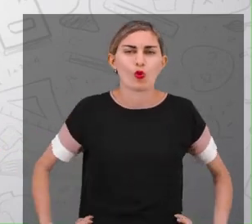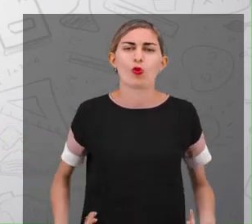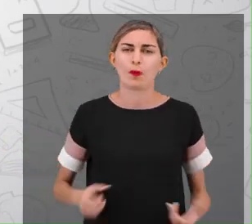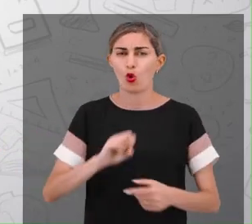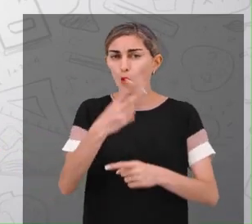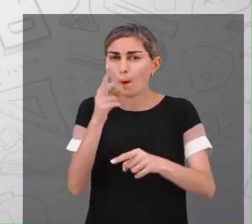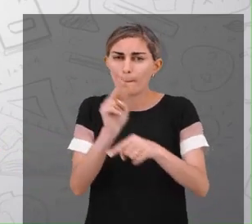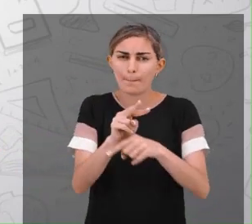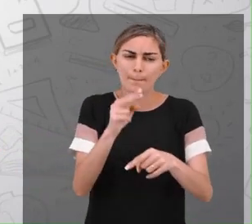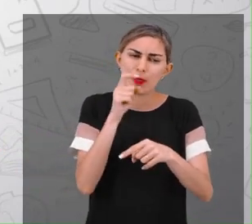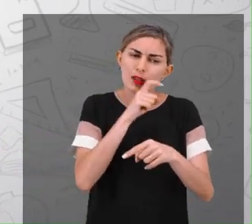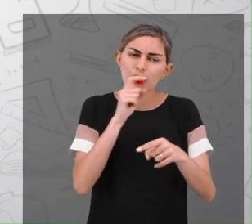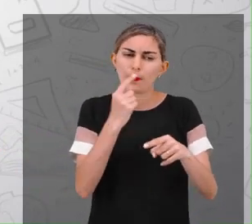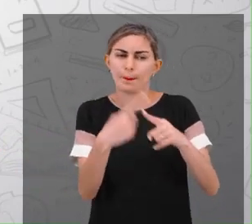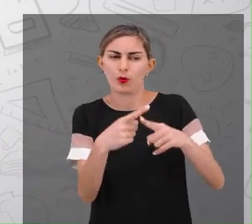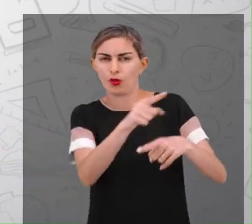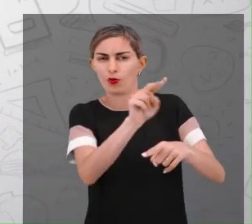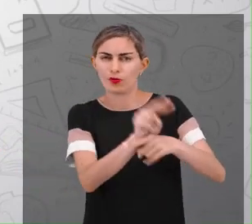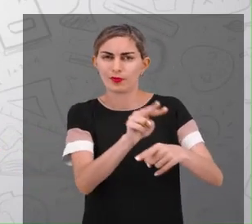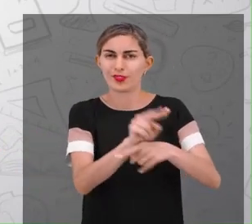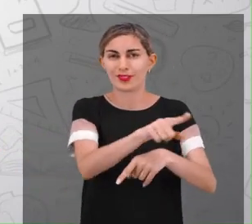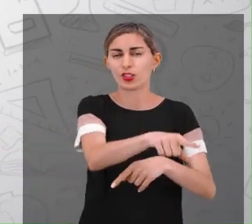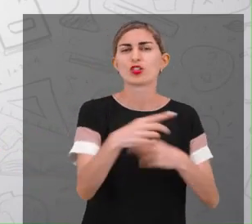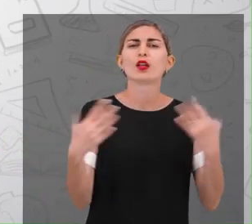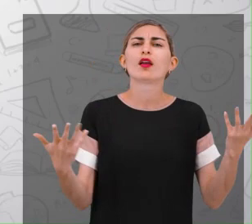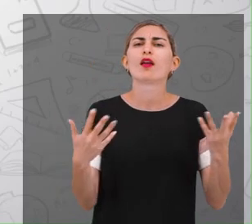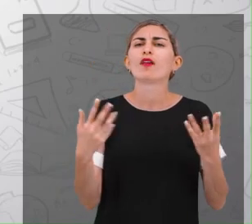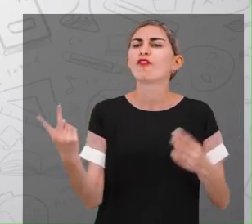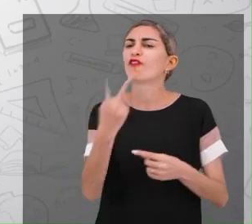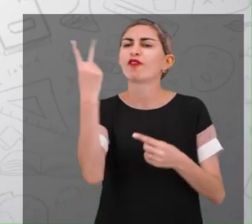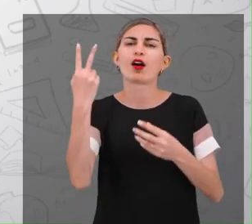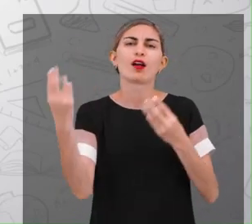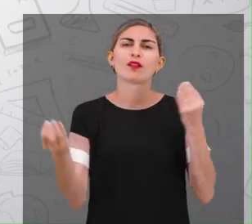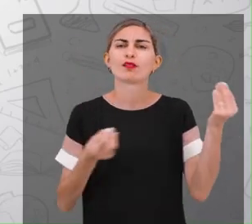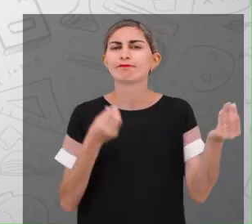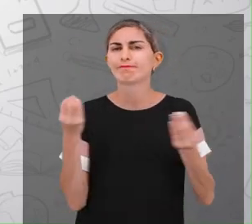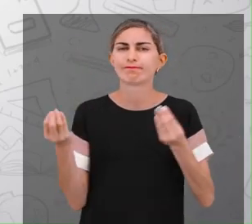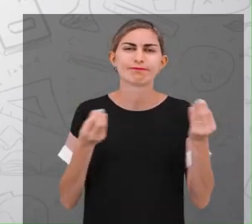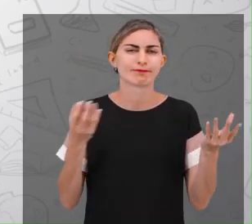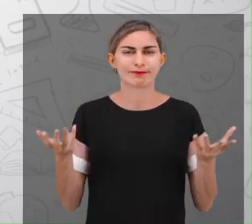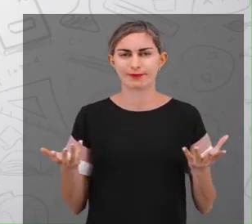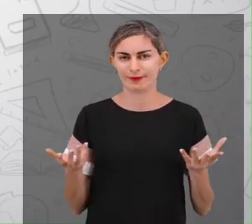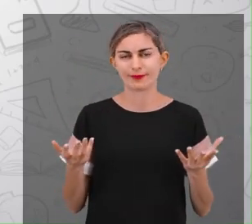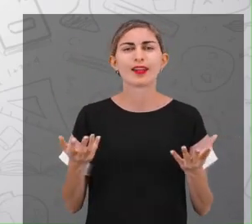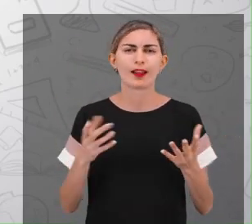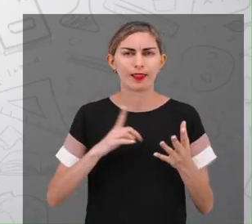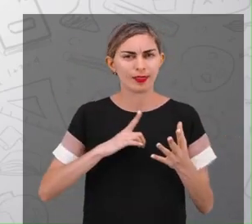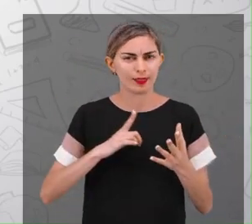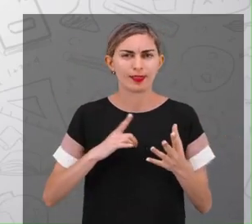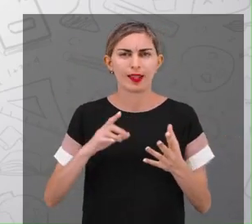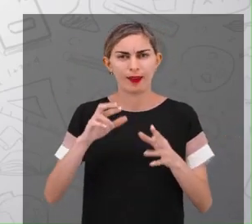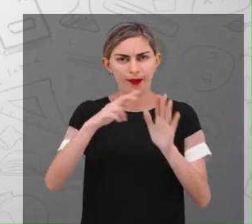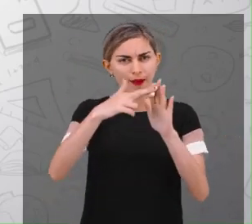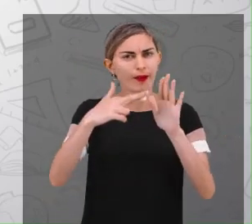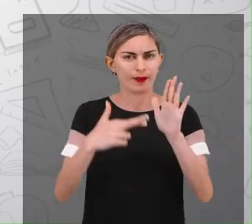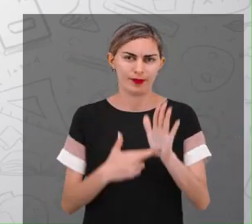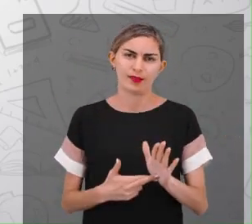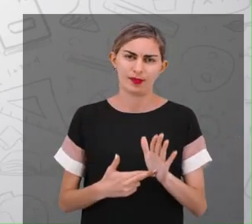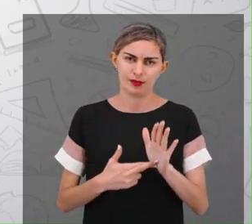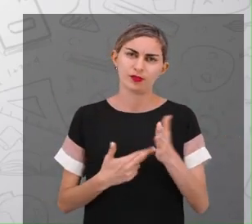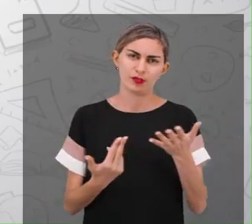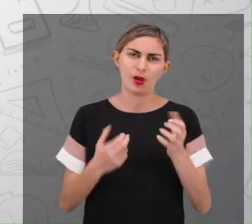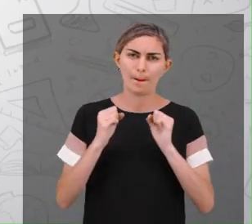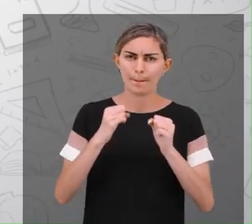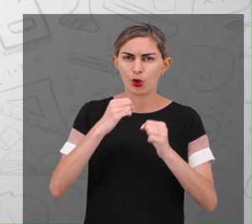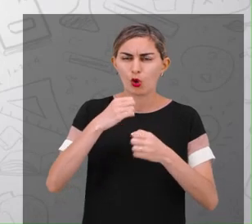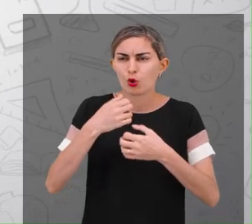pessoa. Pois então, como resolvemos estes conflitos? Há exceções para estas regras? É possível